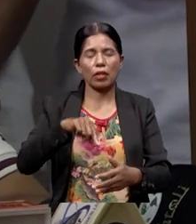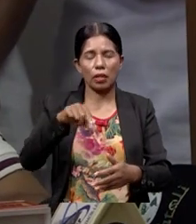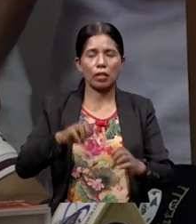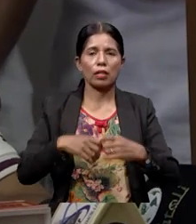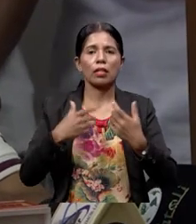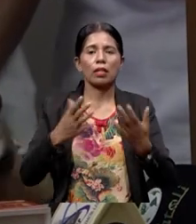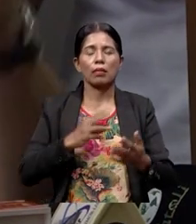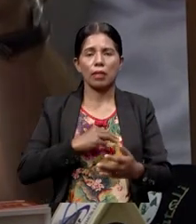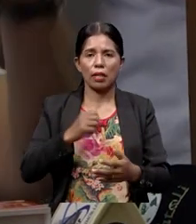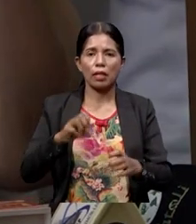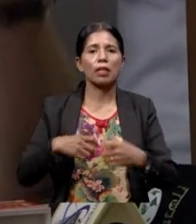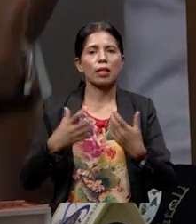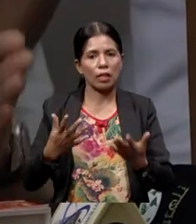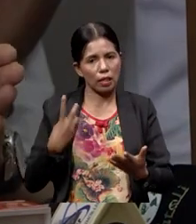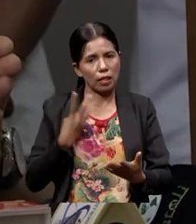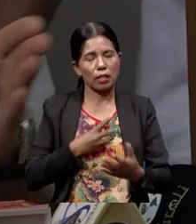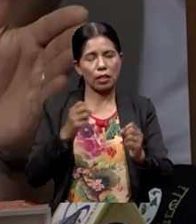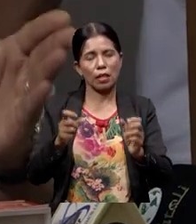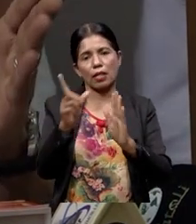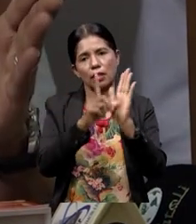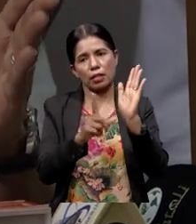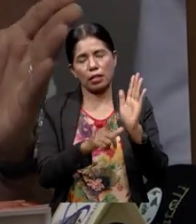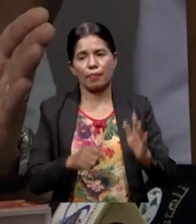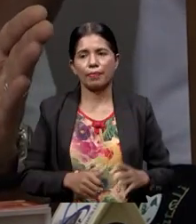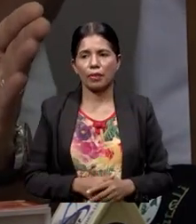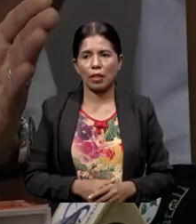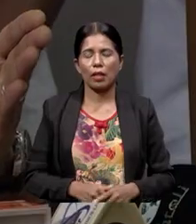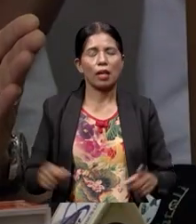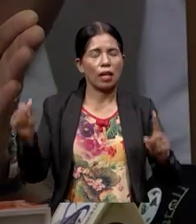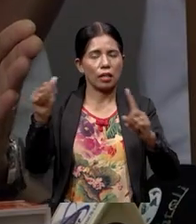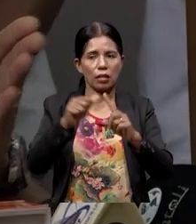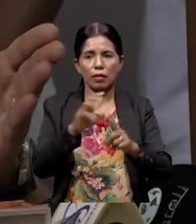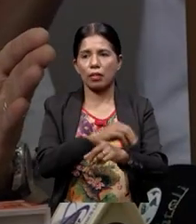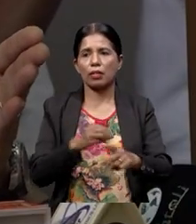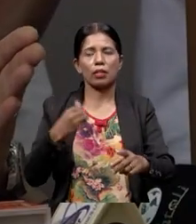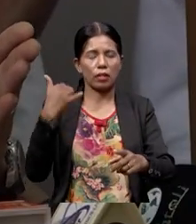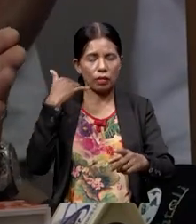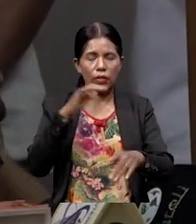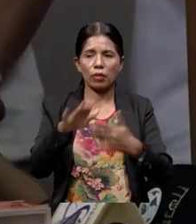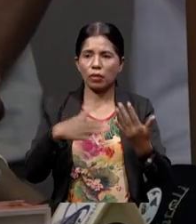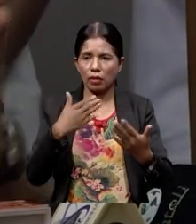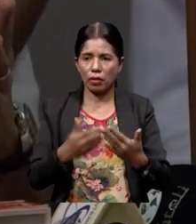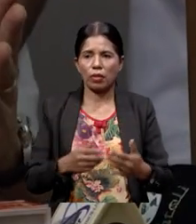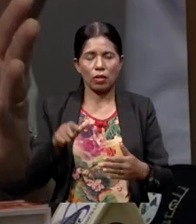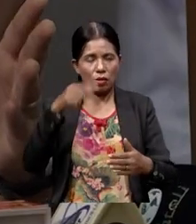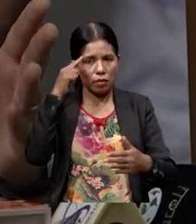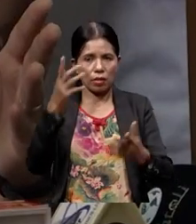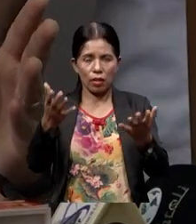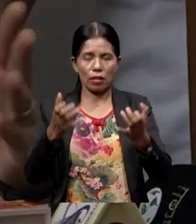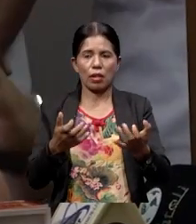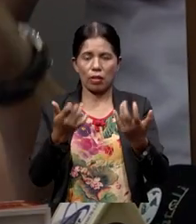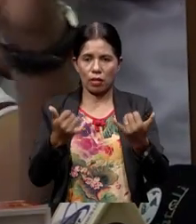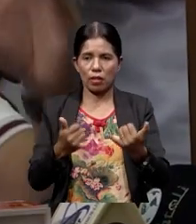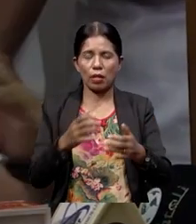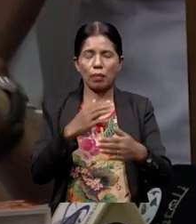Maliana hira, Oikus hira, para ir para a lista macané. Ativo. Ativo, calativo, nem contato sem outro. Serve-me essa cara. O governo quer, oh, agora o que